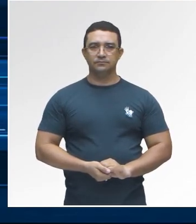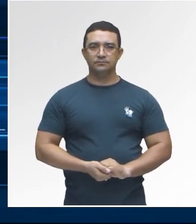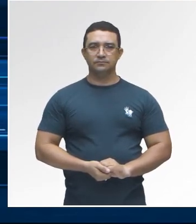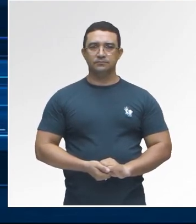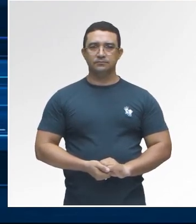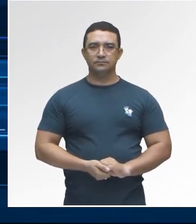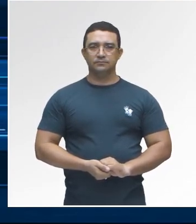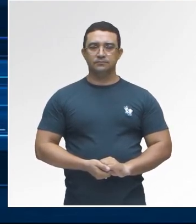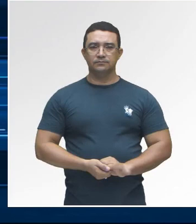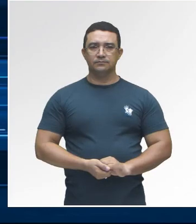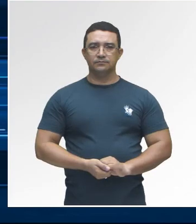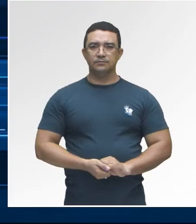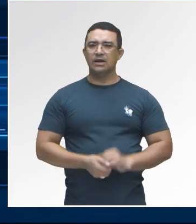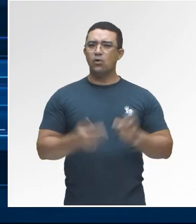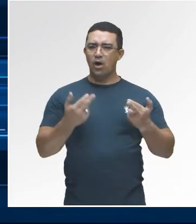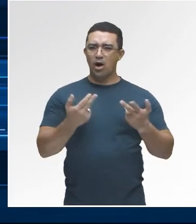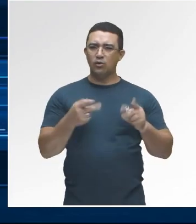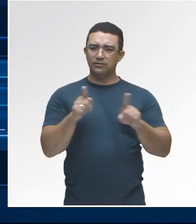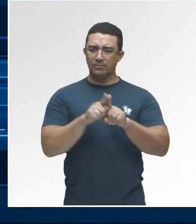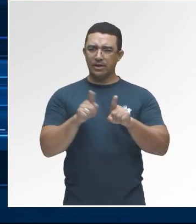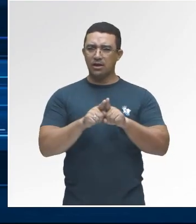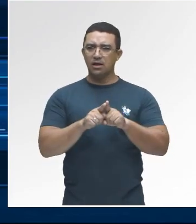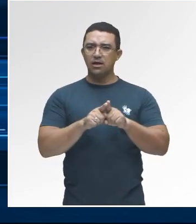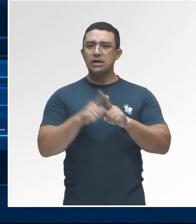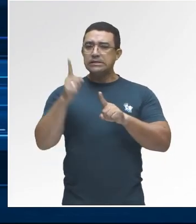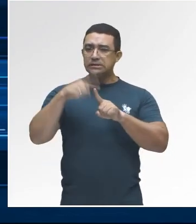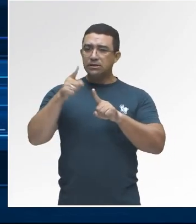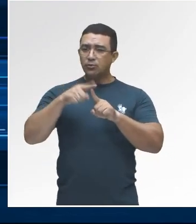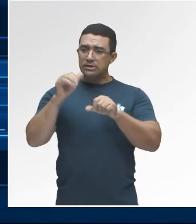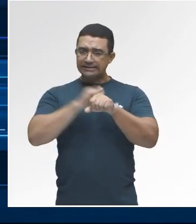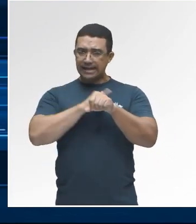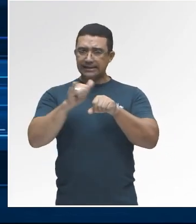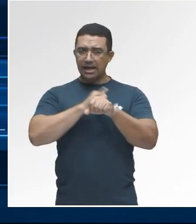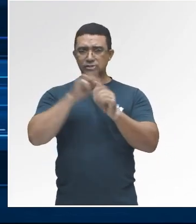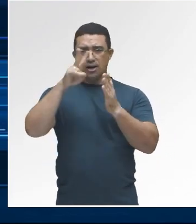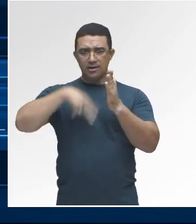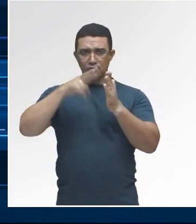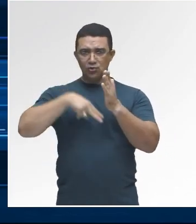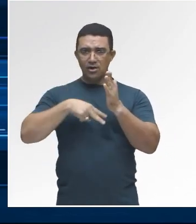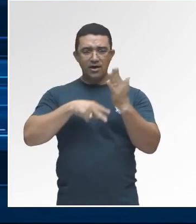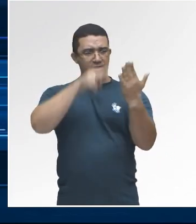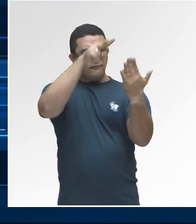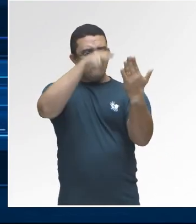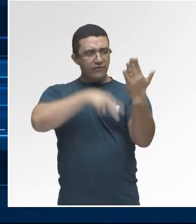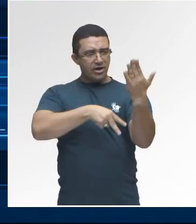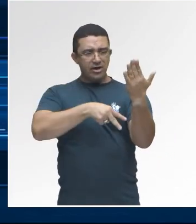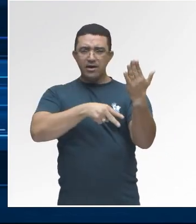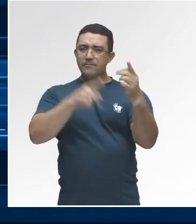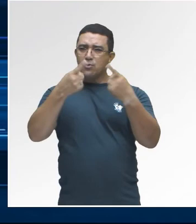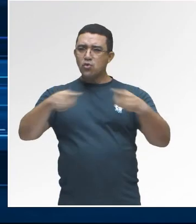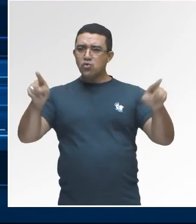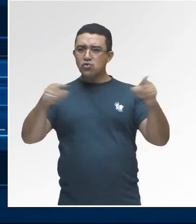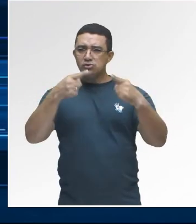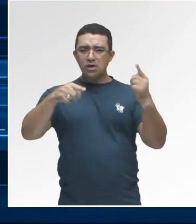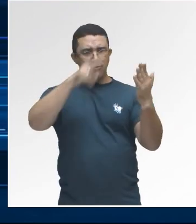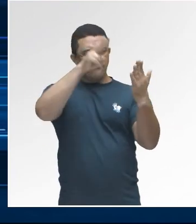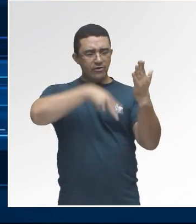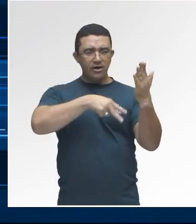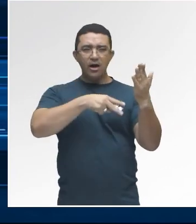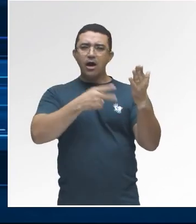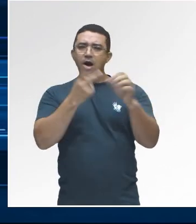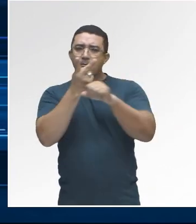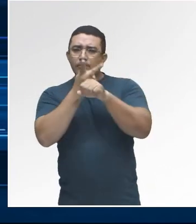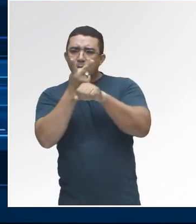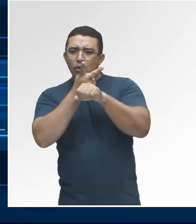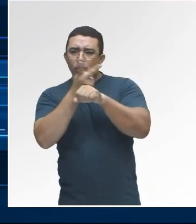texto anterior, de estratégia de leitura, você vai fazer a mesma coisa nesse trecho da letra da música, people. Vai procurar